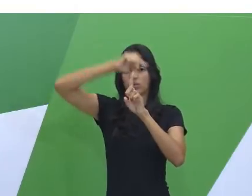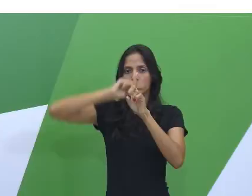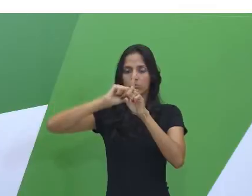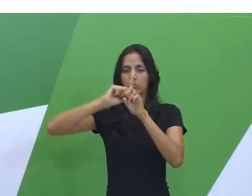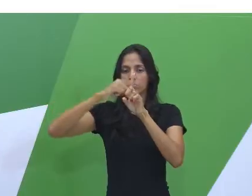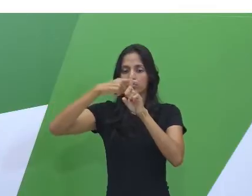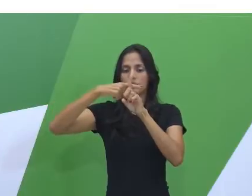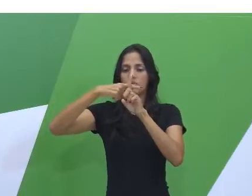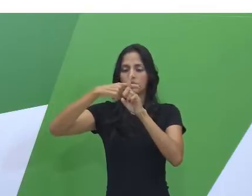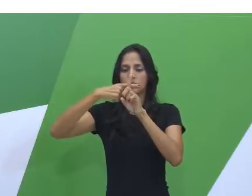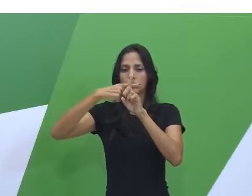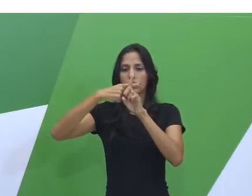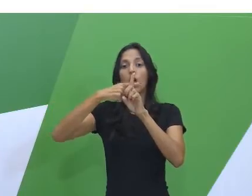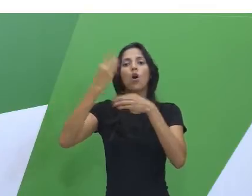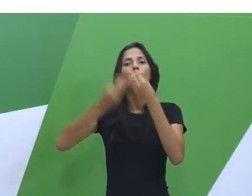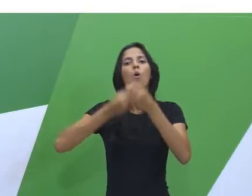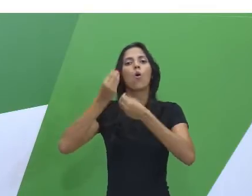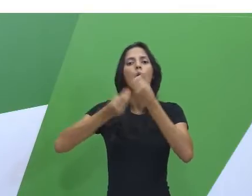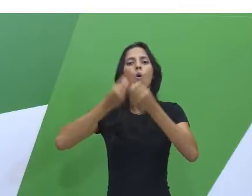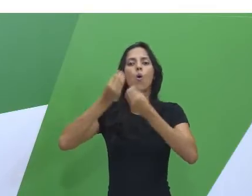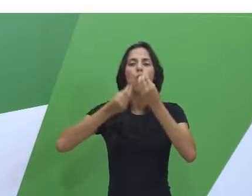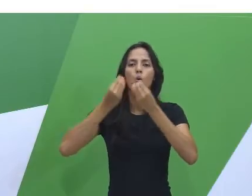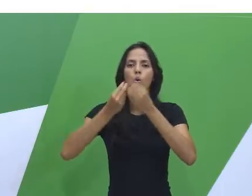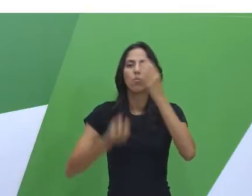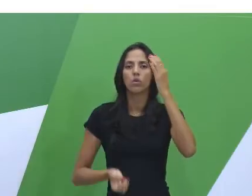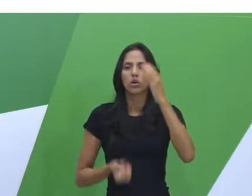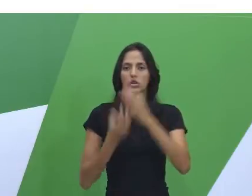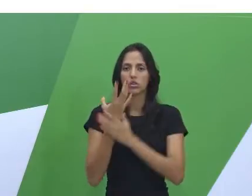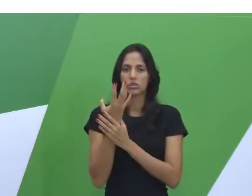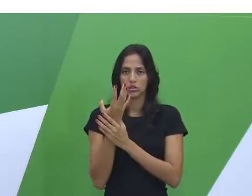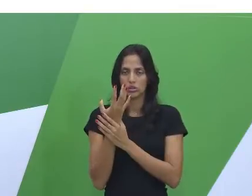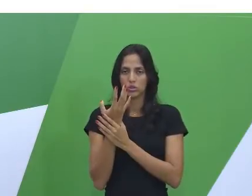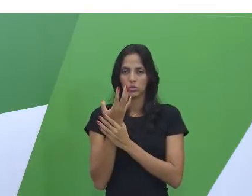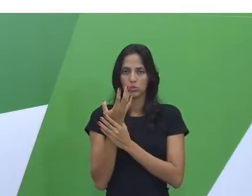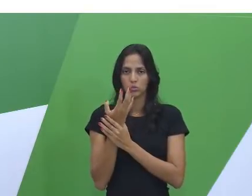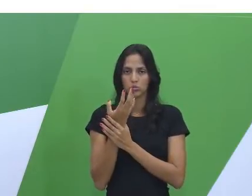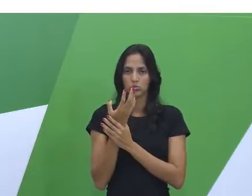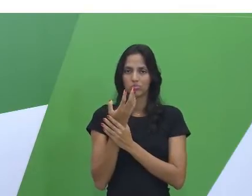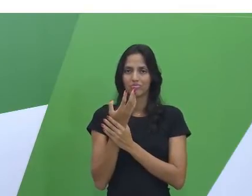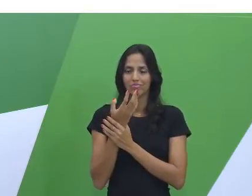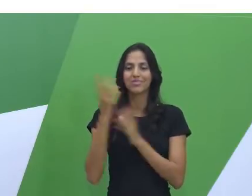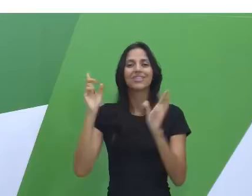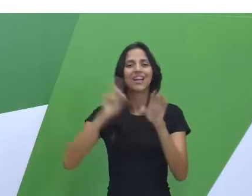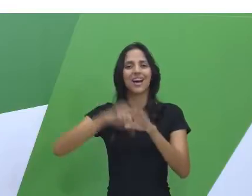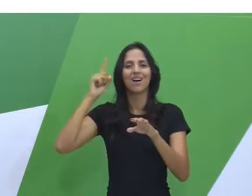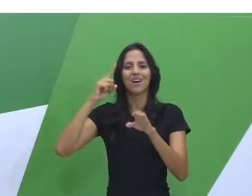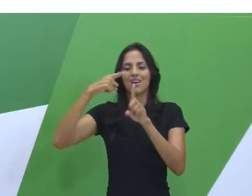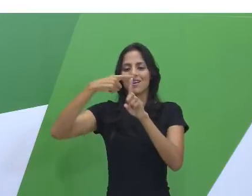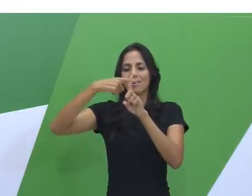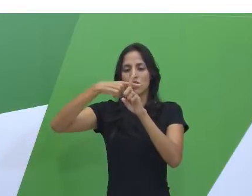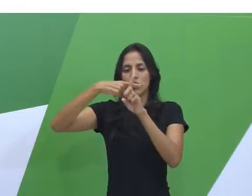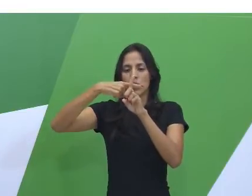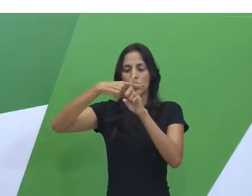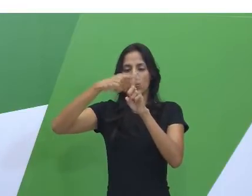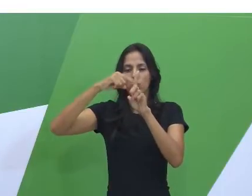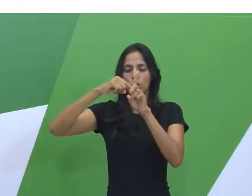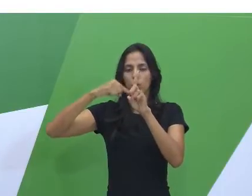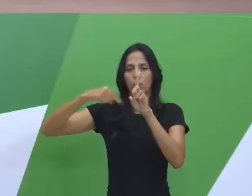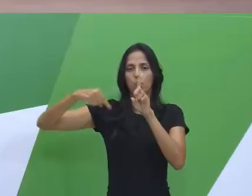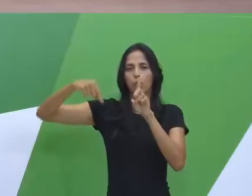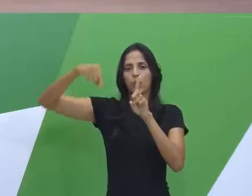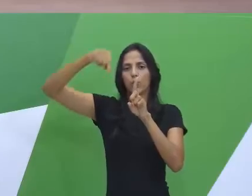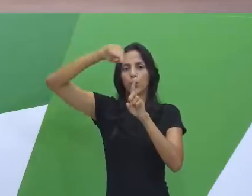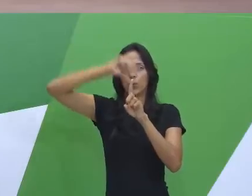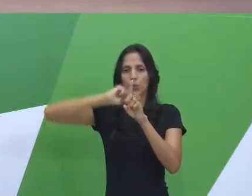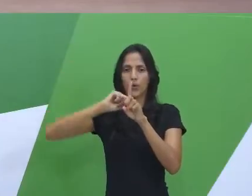4 pedaços. De onde foi essa origem? Ora, no ato de cruzar duas retas. O ato de cruzar duas retas,